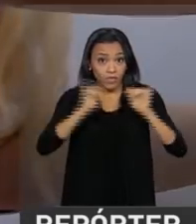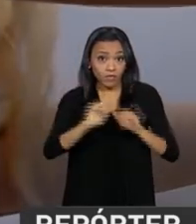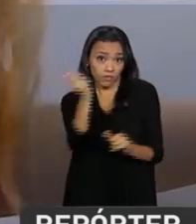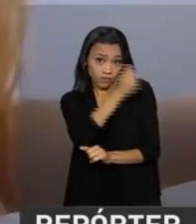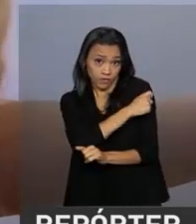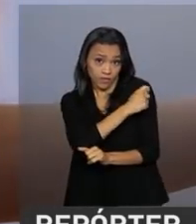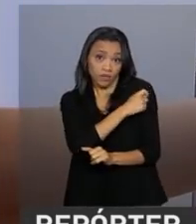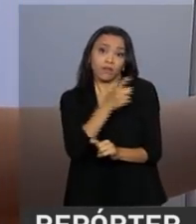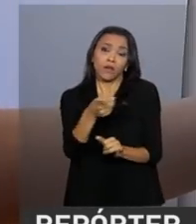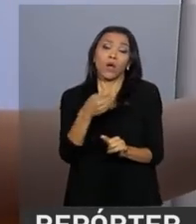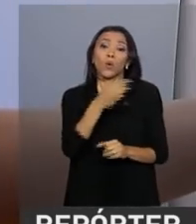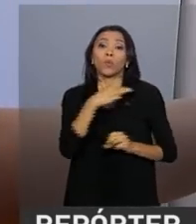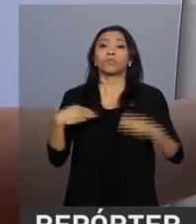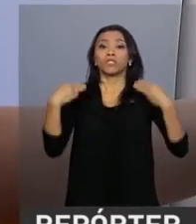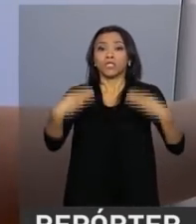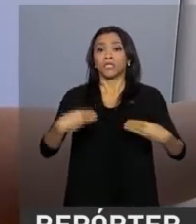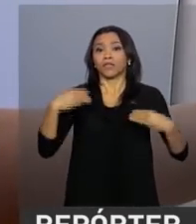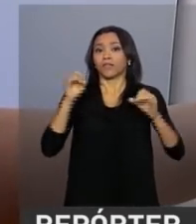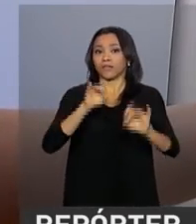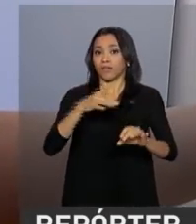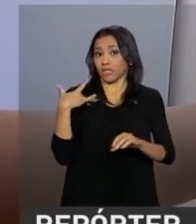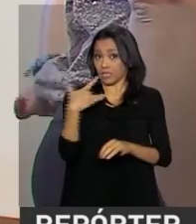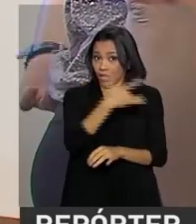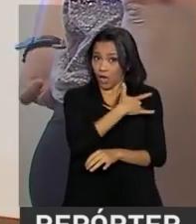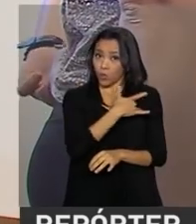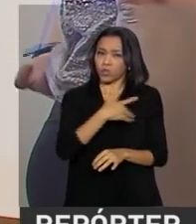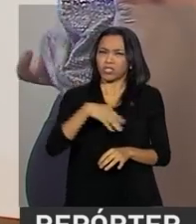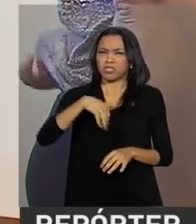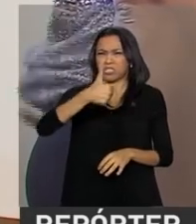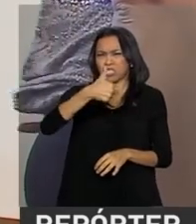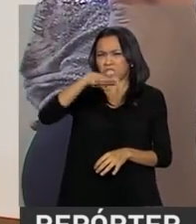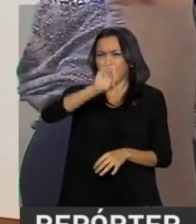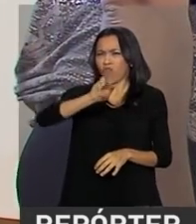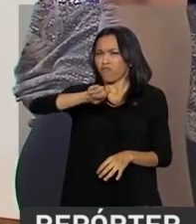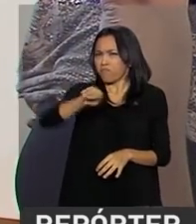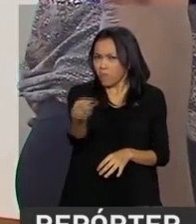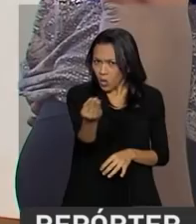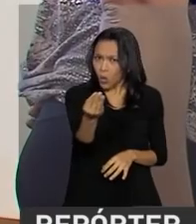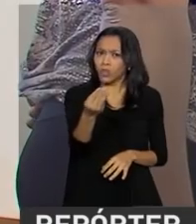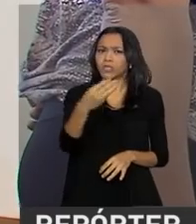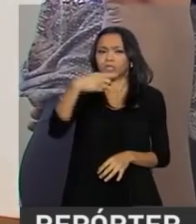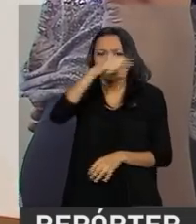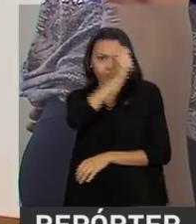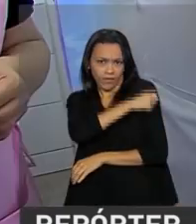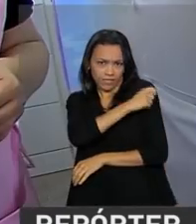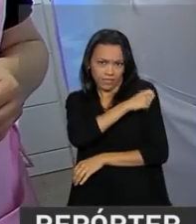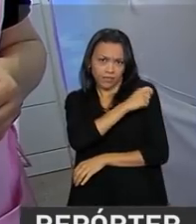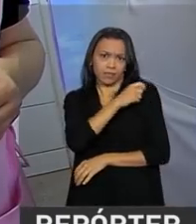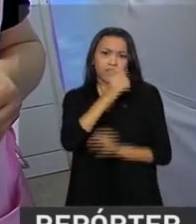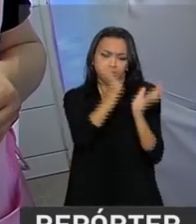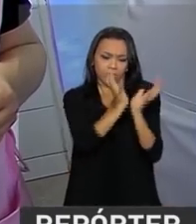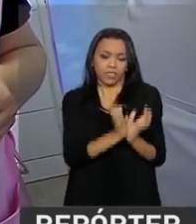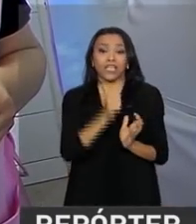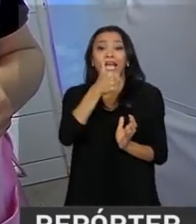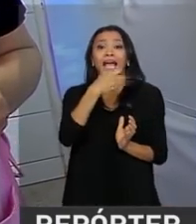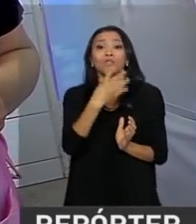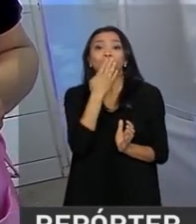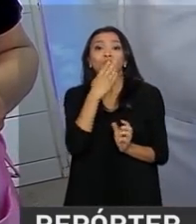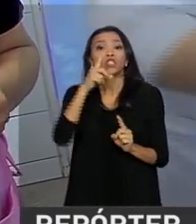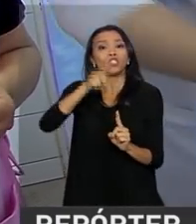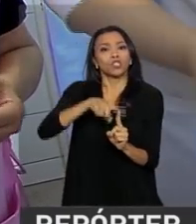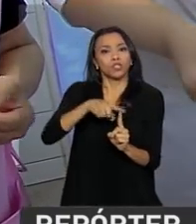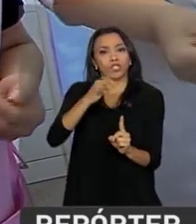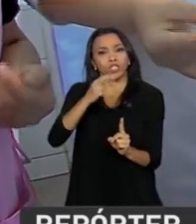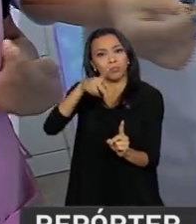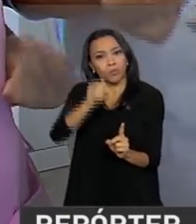Ministério da Saúde enviou aos estados 19 milhões de doses extras de 14 vacinas. Só no dia D de mobilização, que foi em